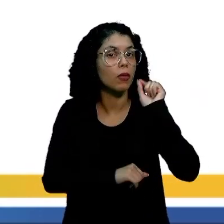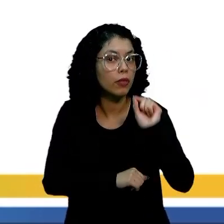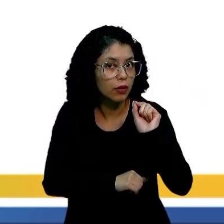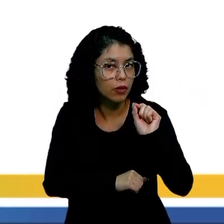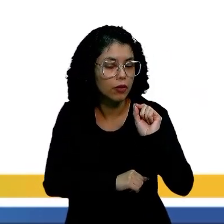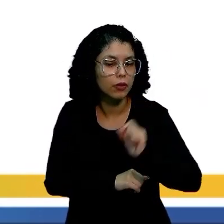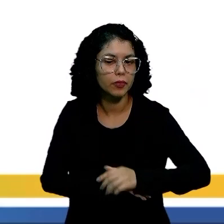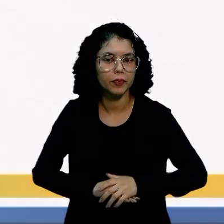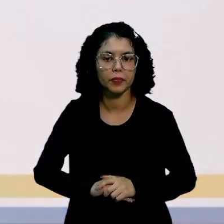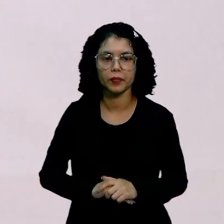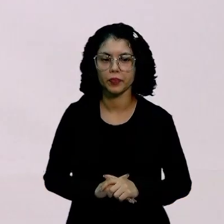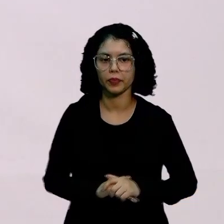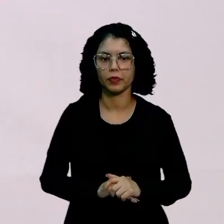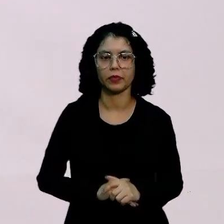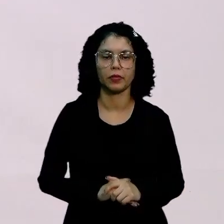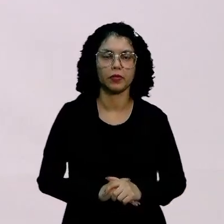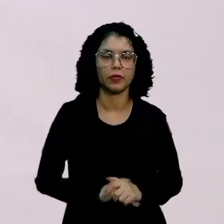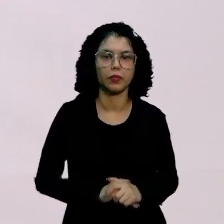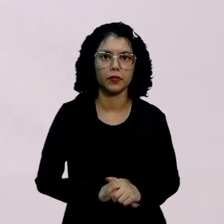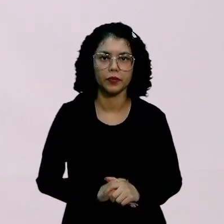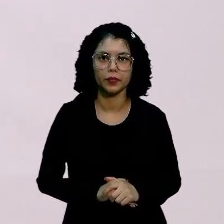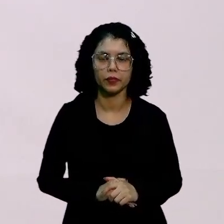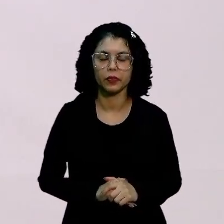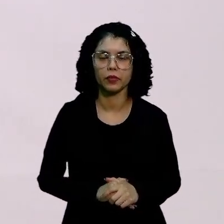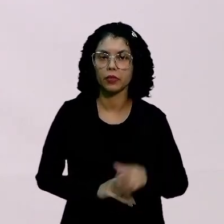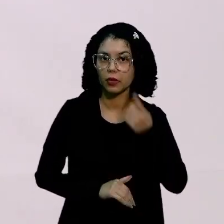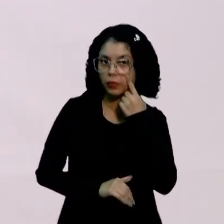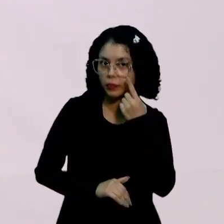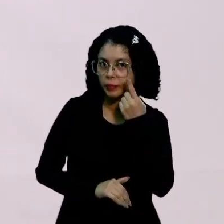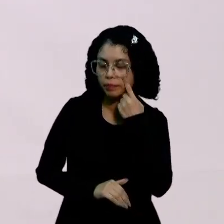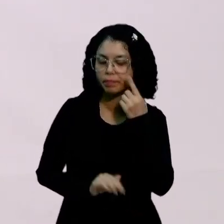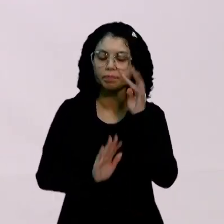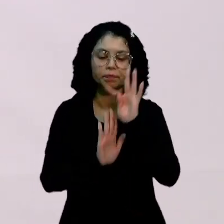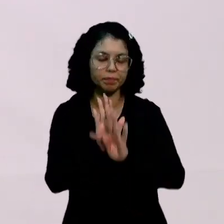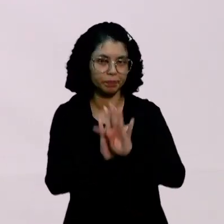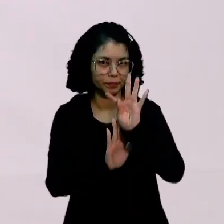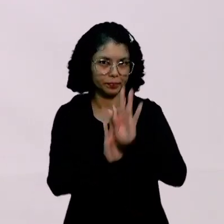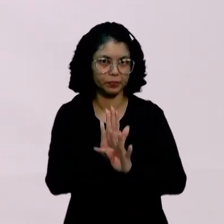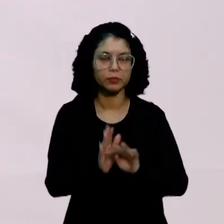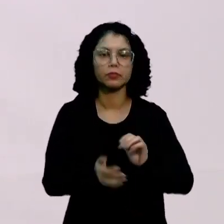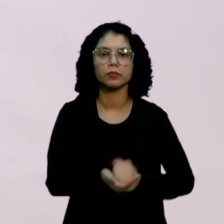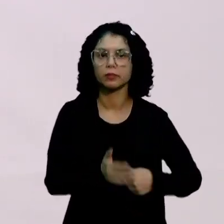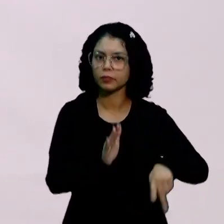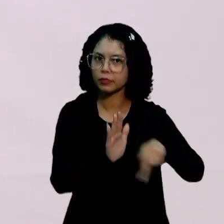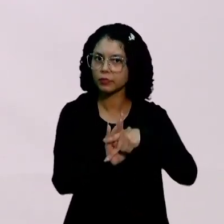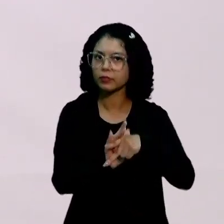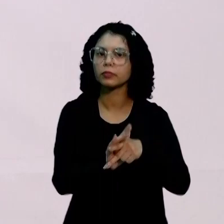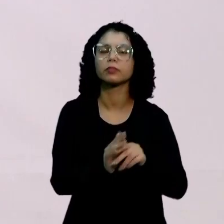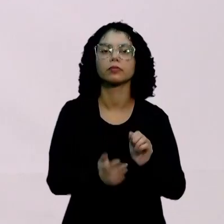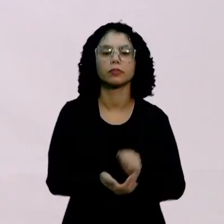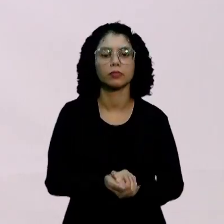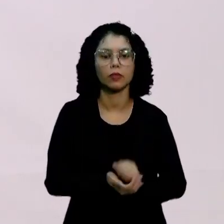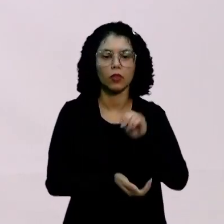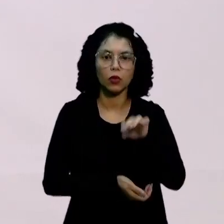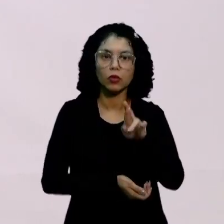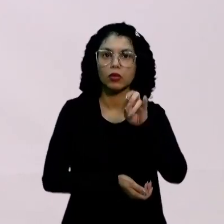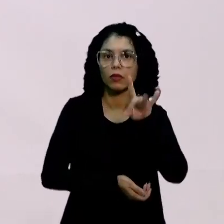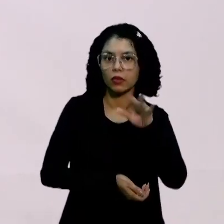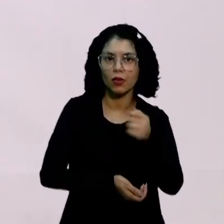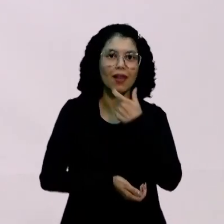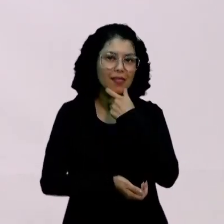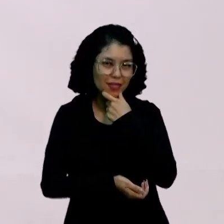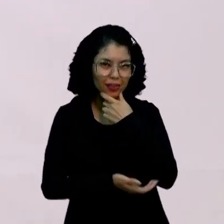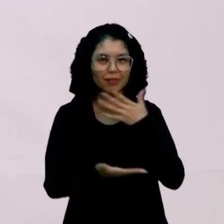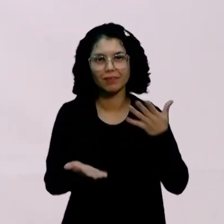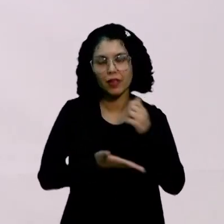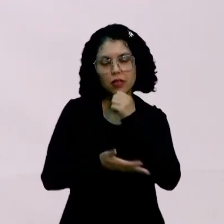que você, então, vai observar no texto exatamente essa expressão University Graduates e